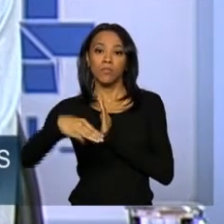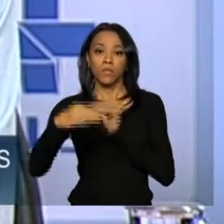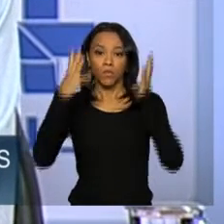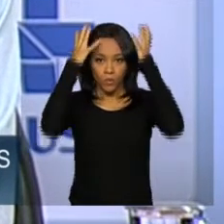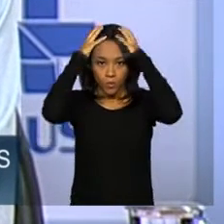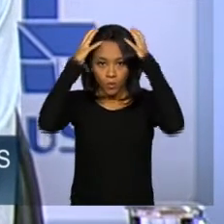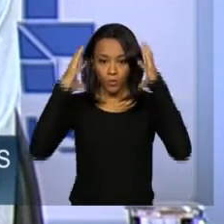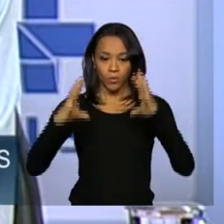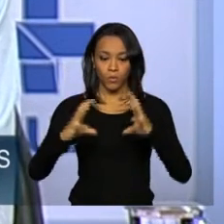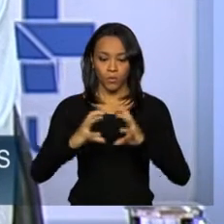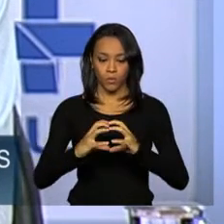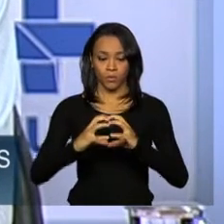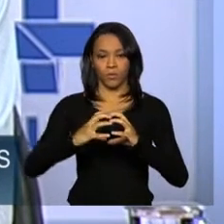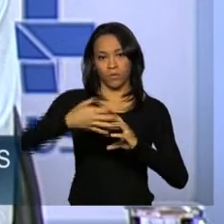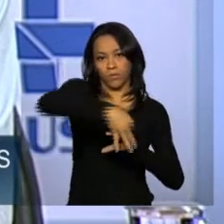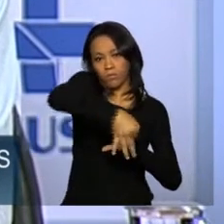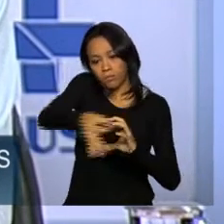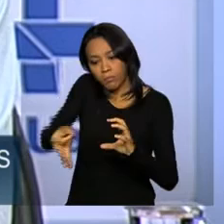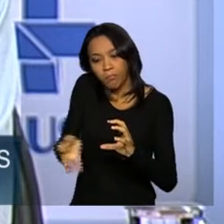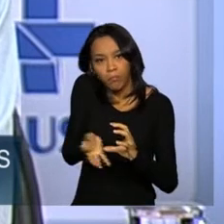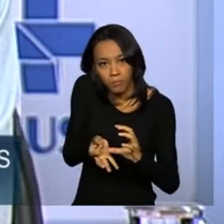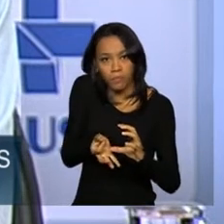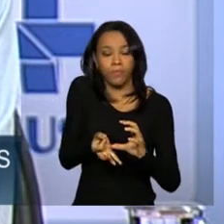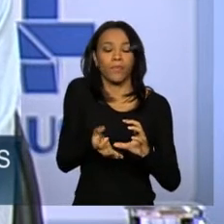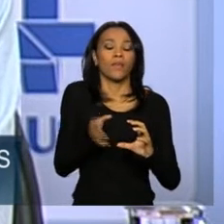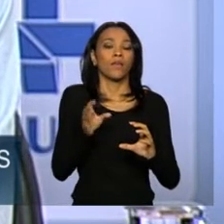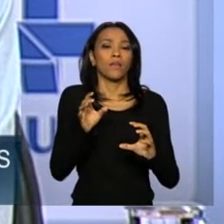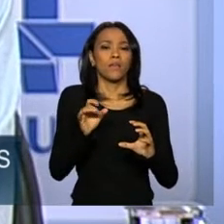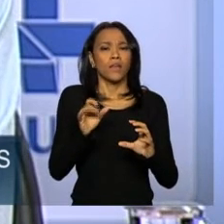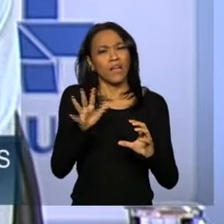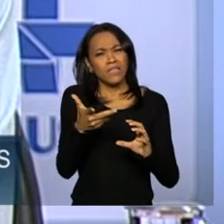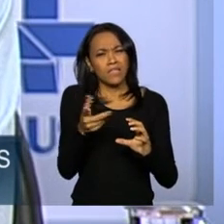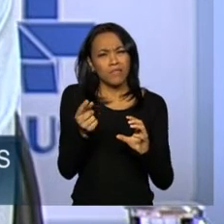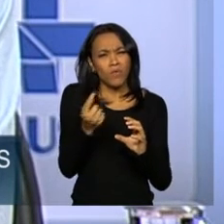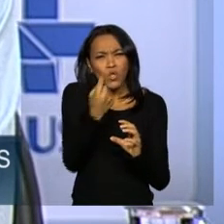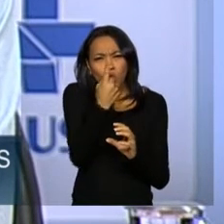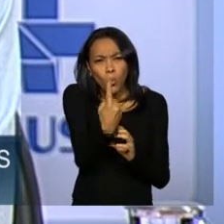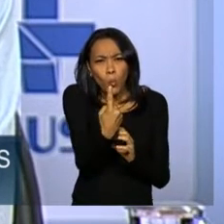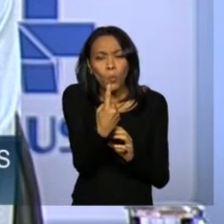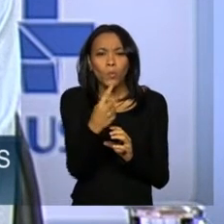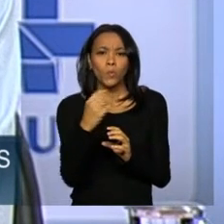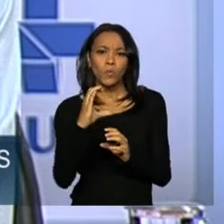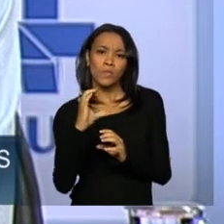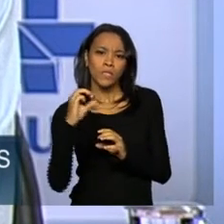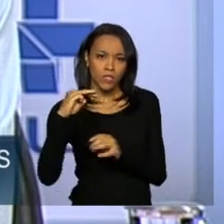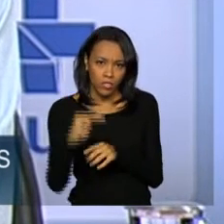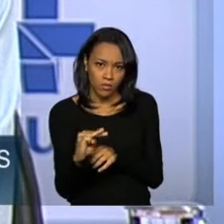Essa diferença, aparentemente pequena, de um centímetro,